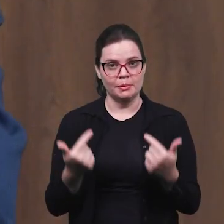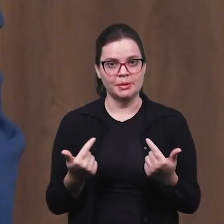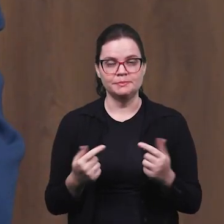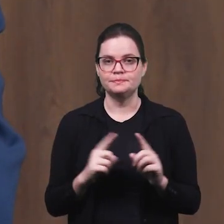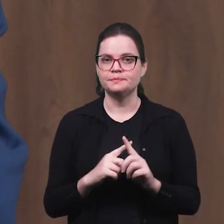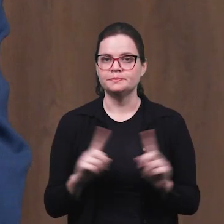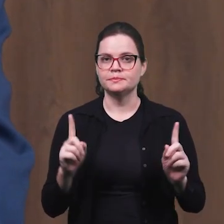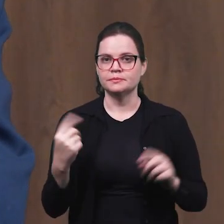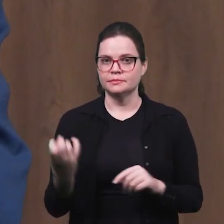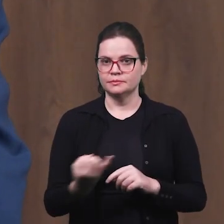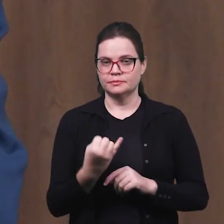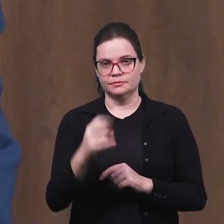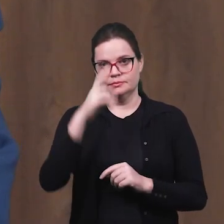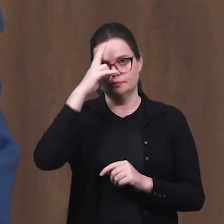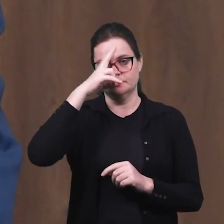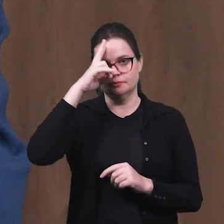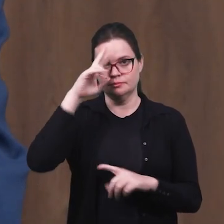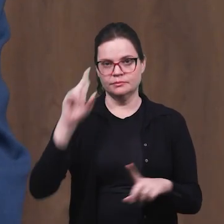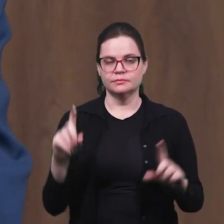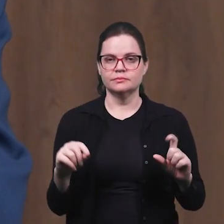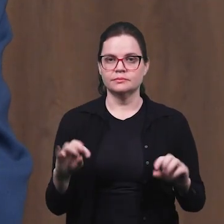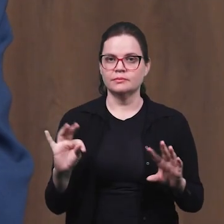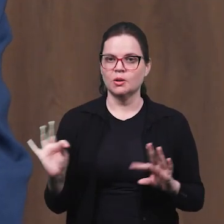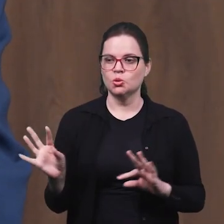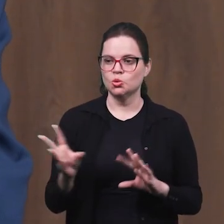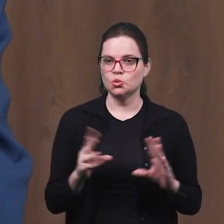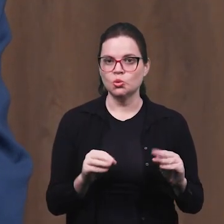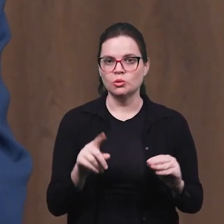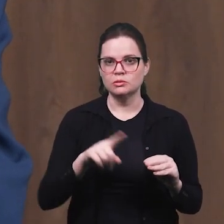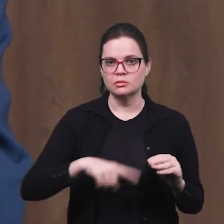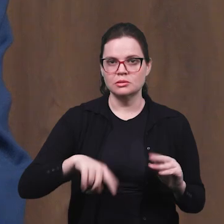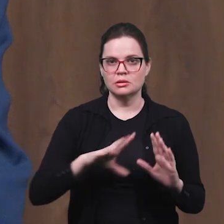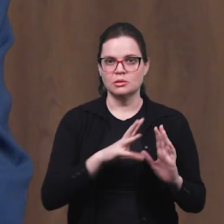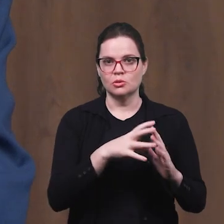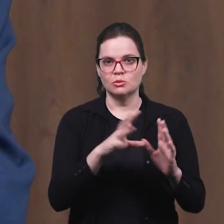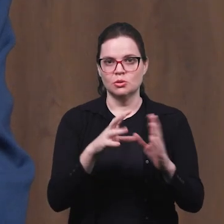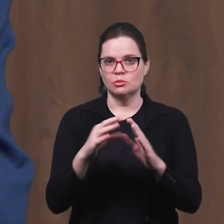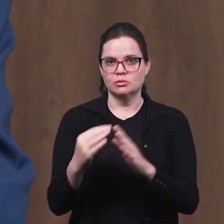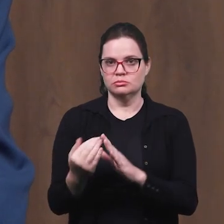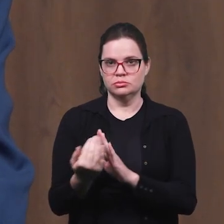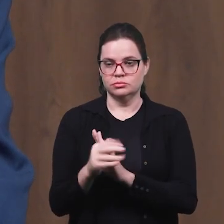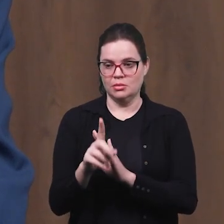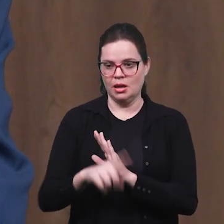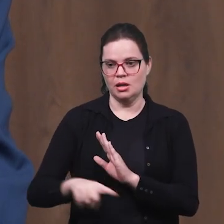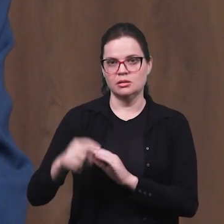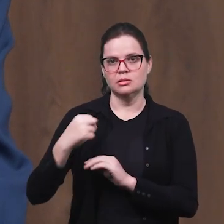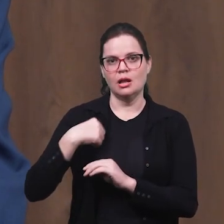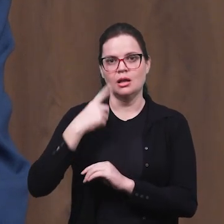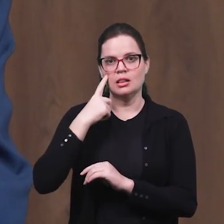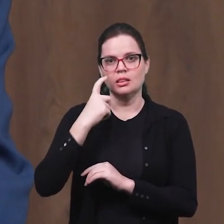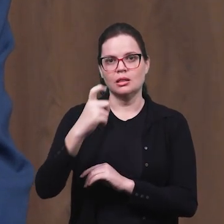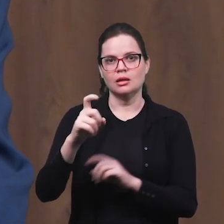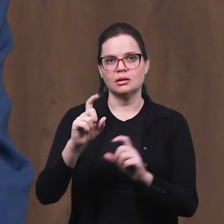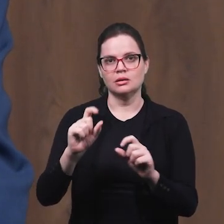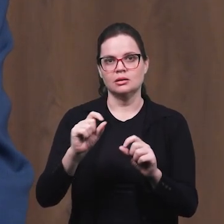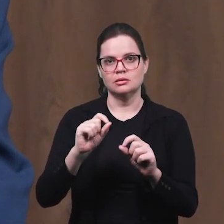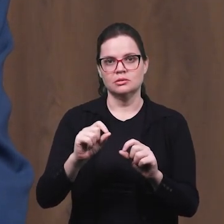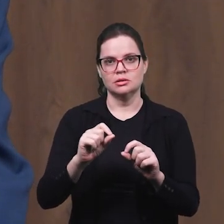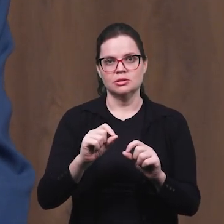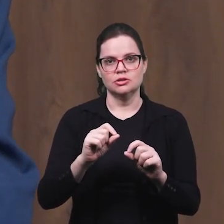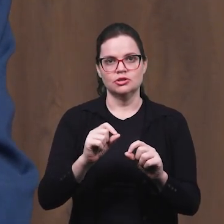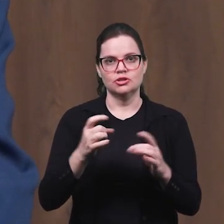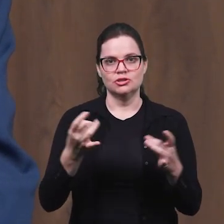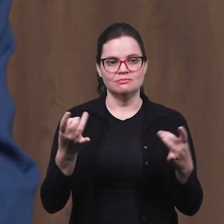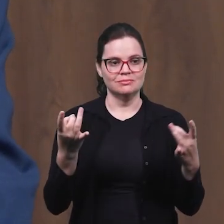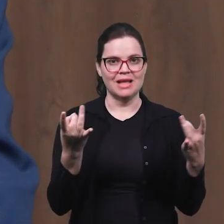Agora, importante lembrar que todos esses divergentes, ninguém teve a intenção de se afastar da